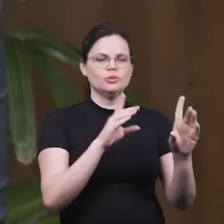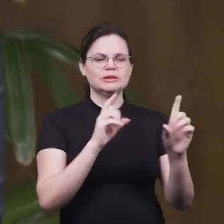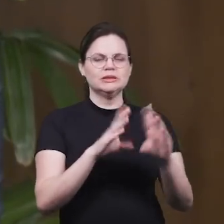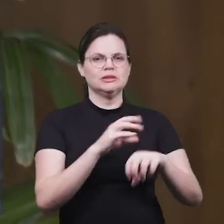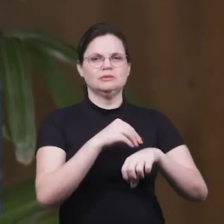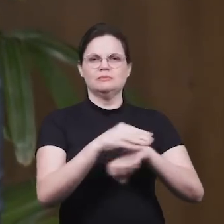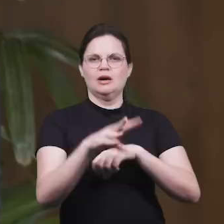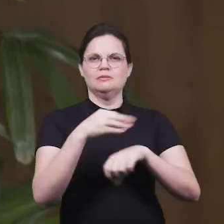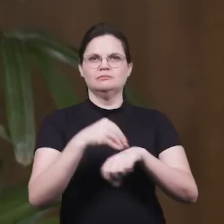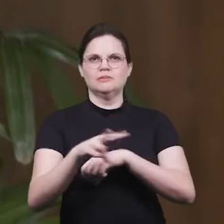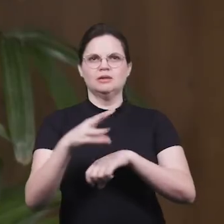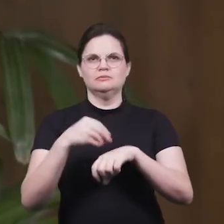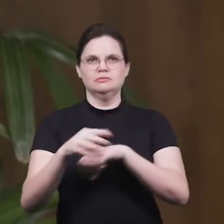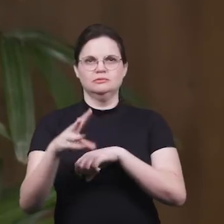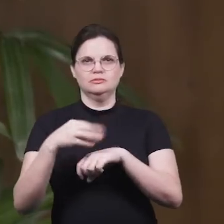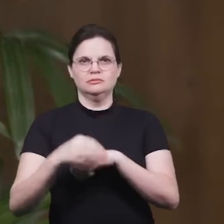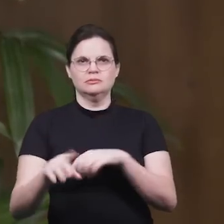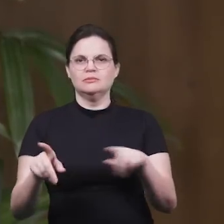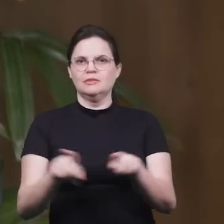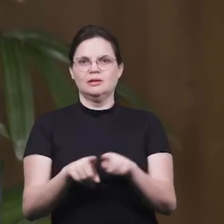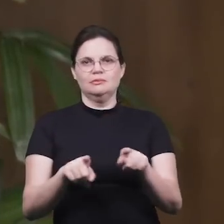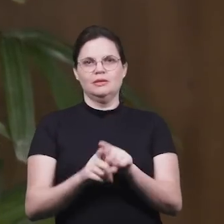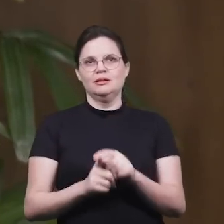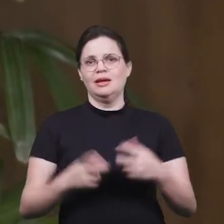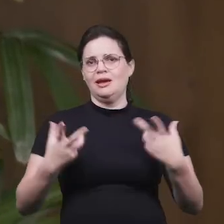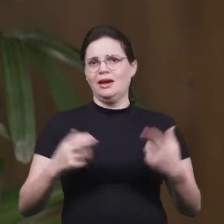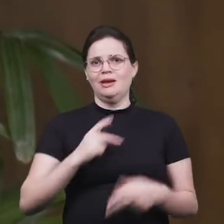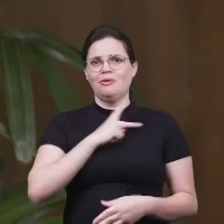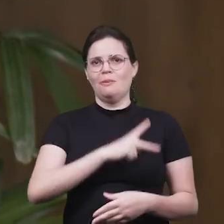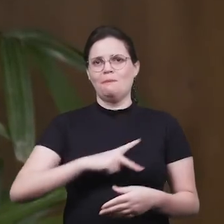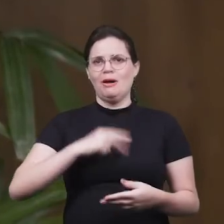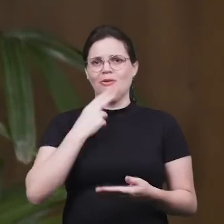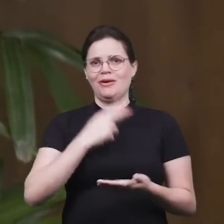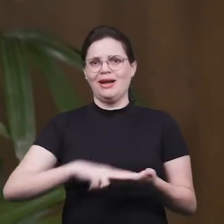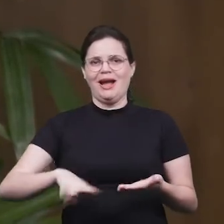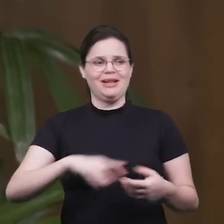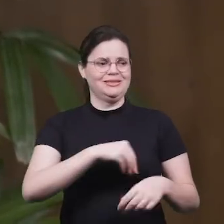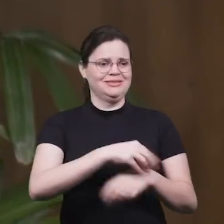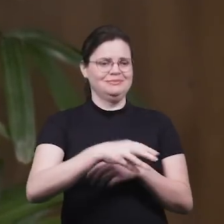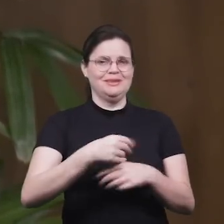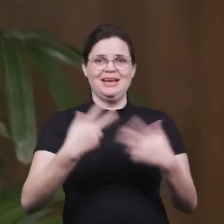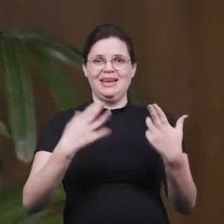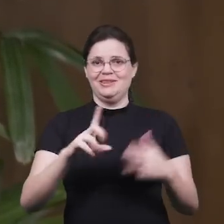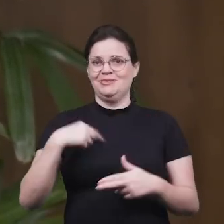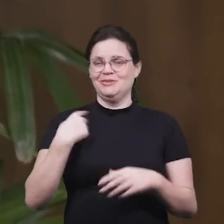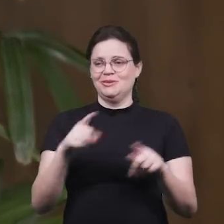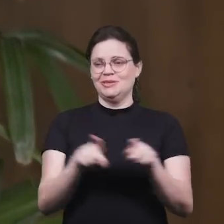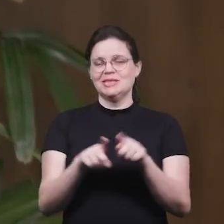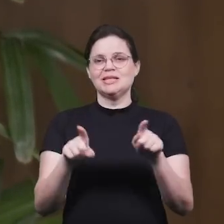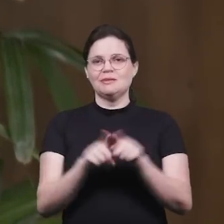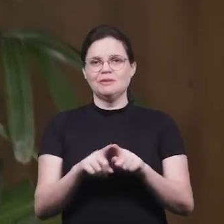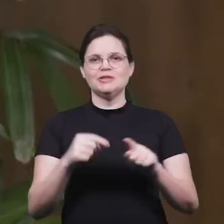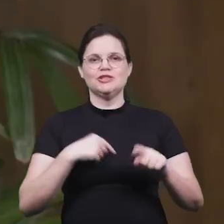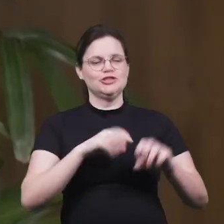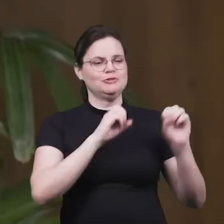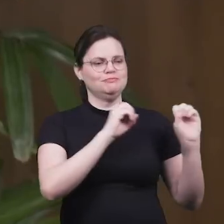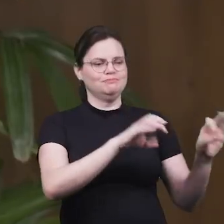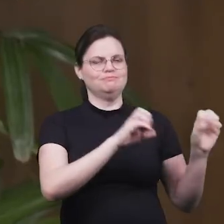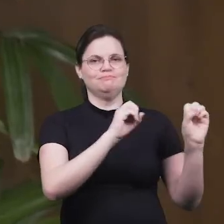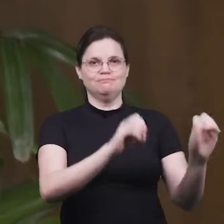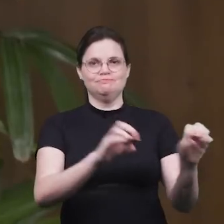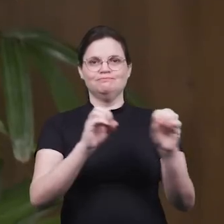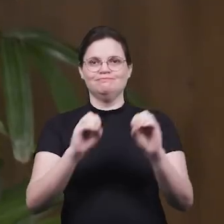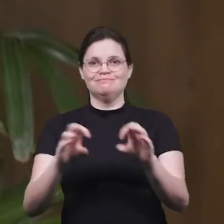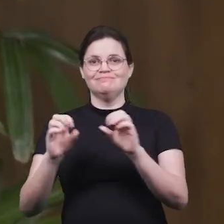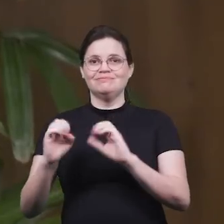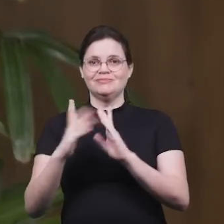doutrinas, levando as cargas, vamos dizer, deles. E hoje a obra está prosperando, graças a Deus, praticamente em